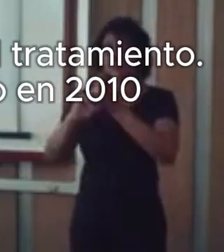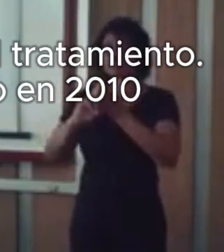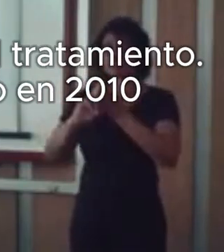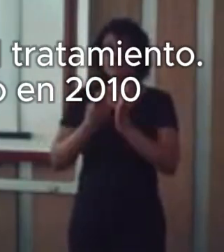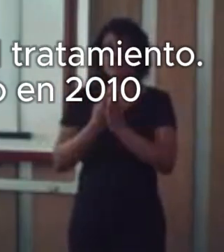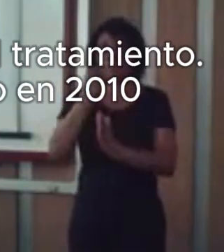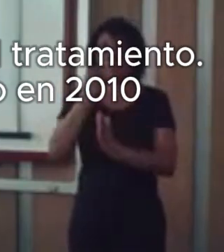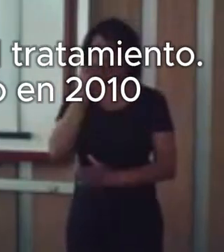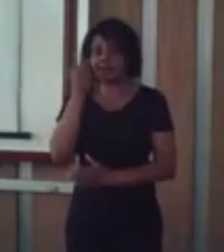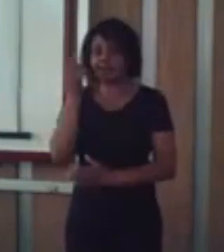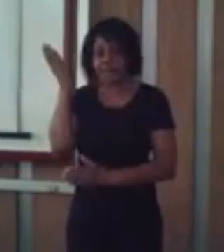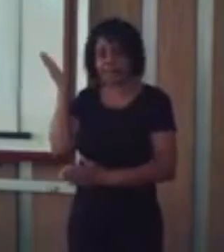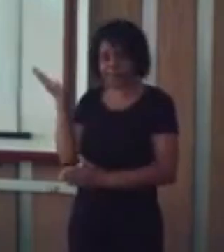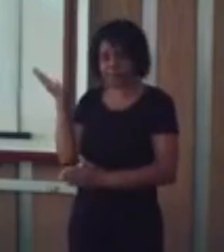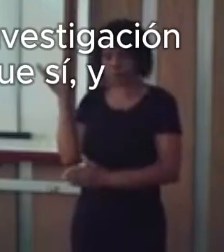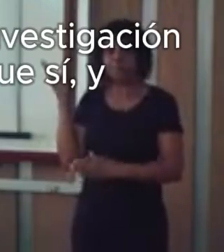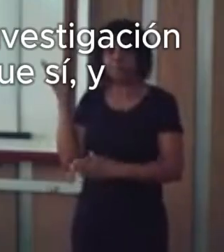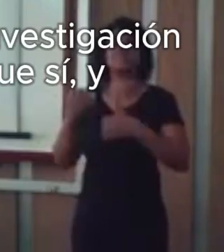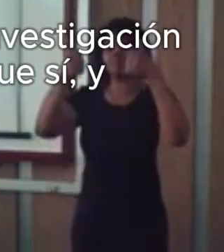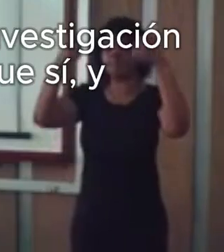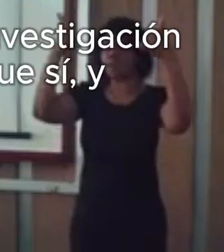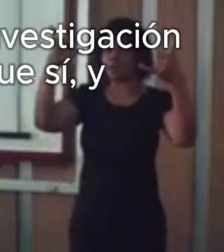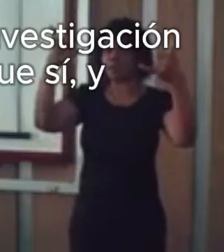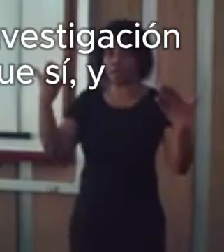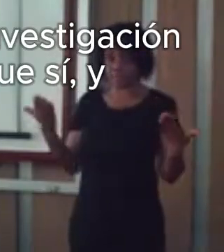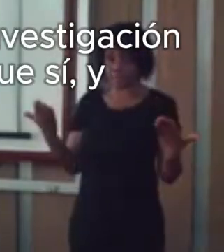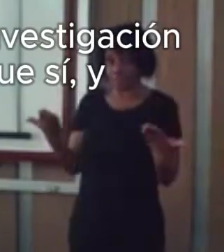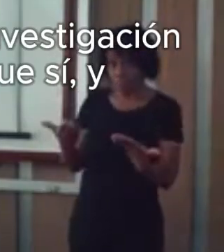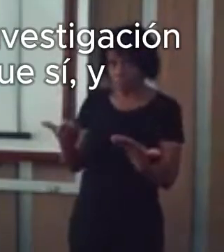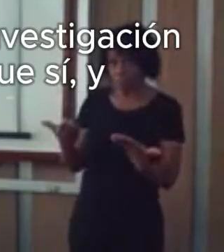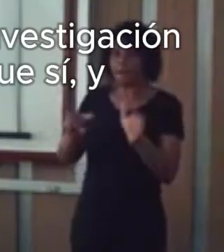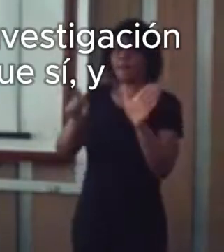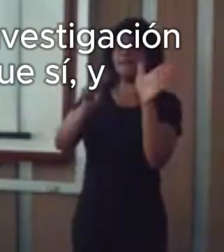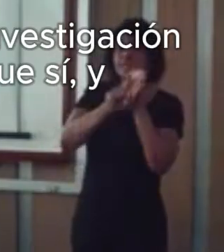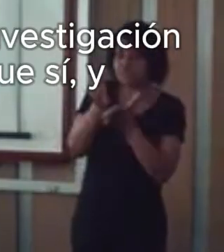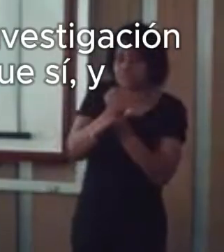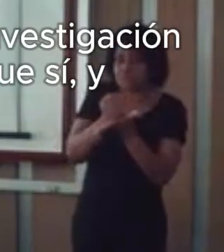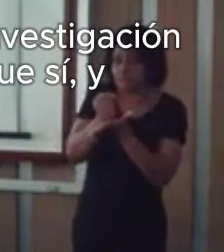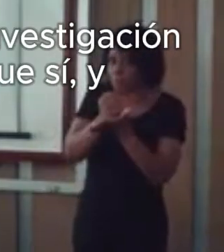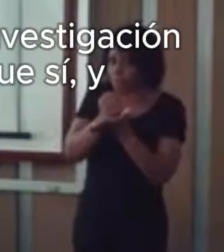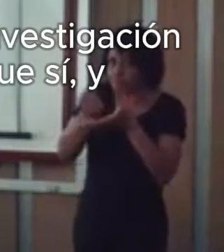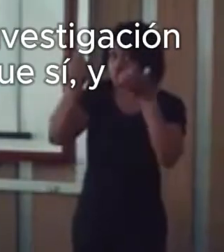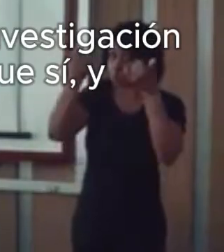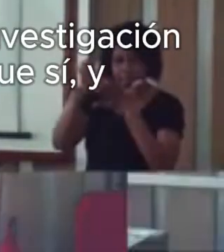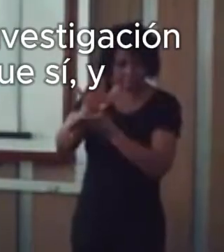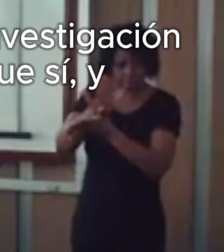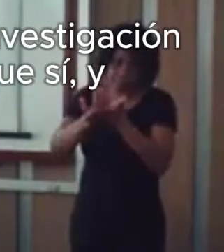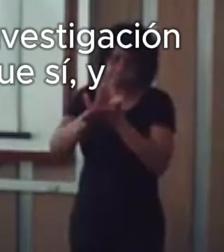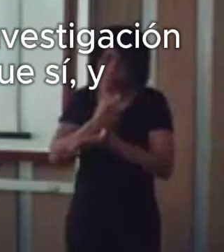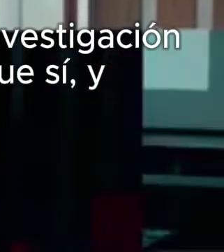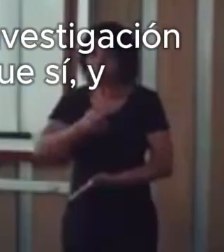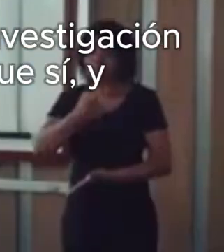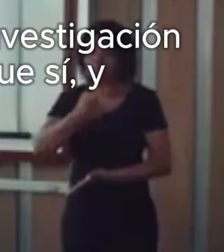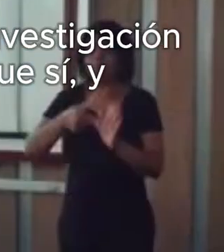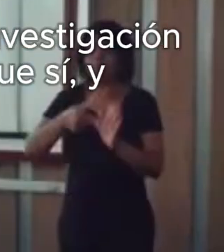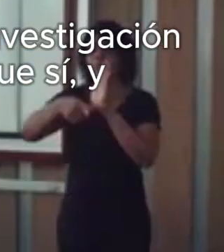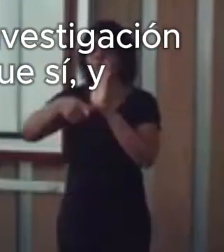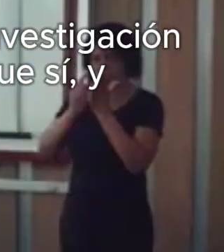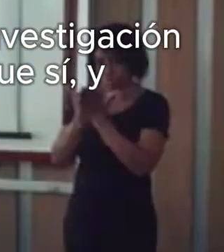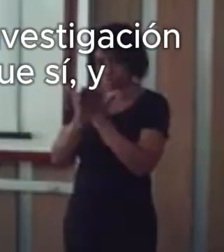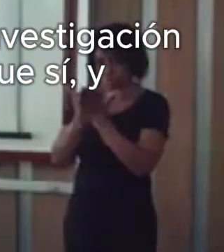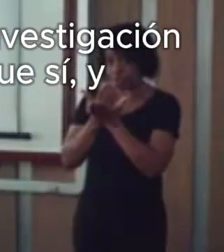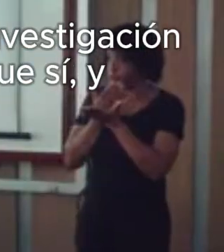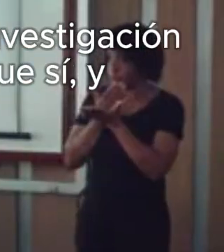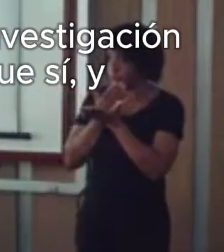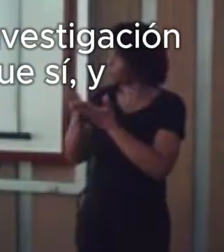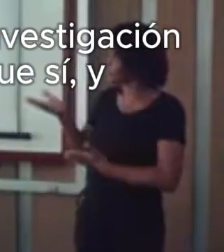em ratos. Então, tudo que eu falei até aqui foi pesquisa básica, que eu não falei quase nada, que era o que eu fazia antes. Começamos